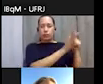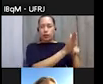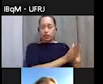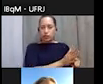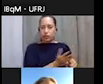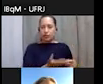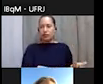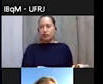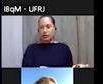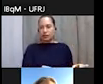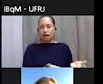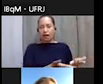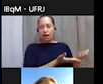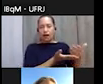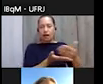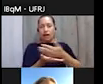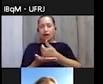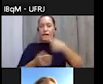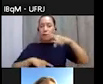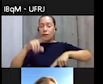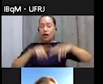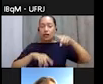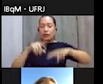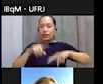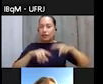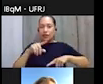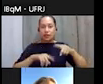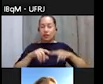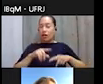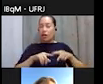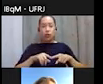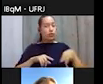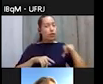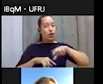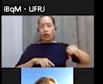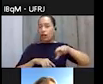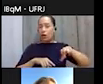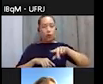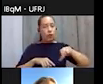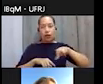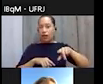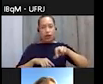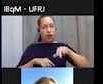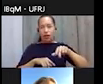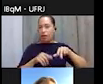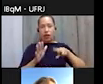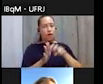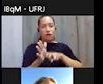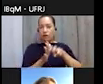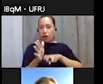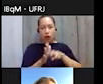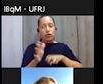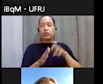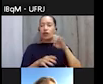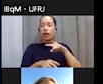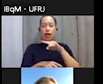recolha de materiais que claramente não são fósseis, são nódulos, são concreções e são